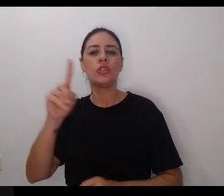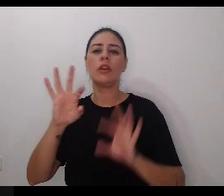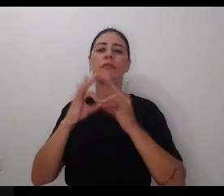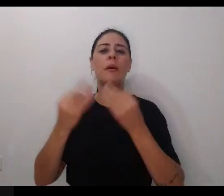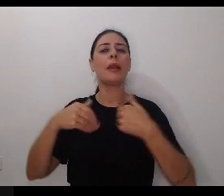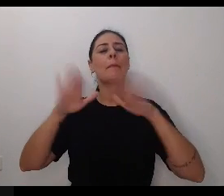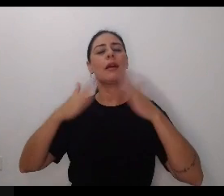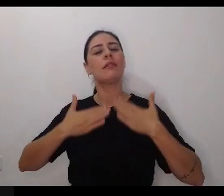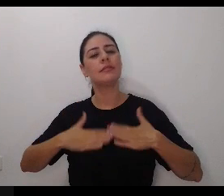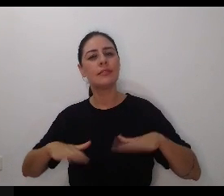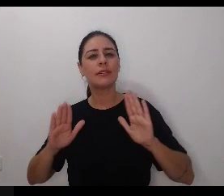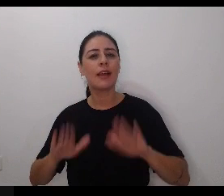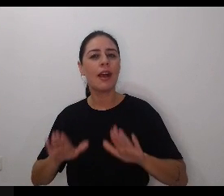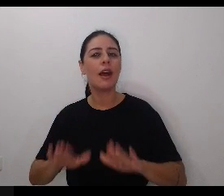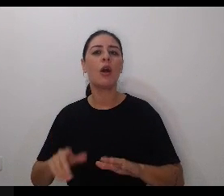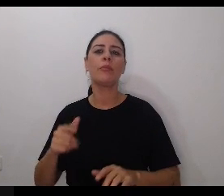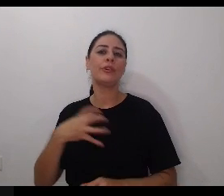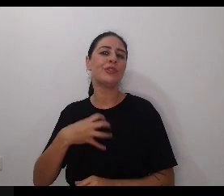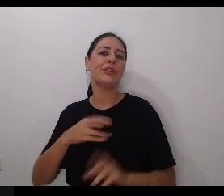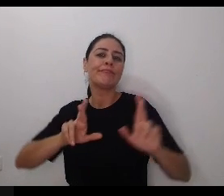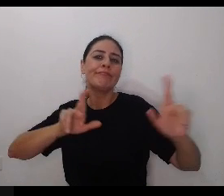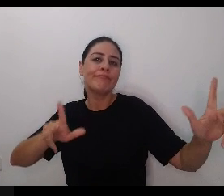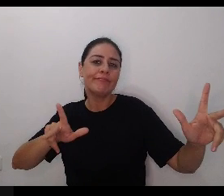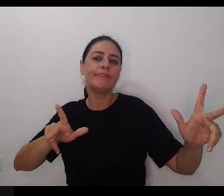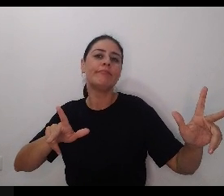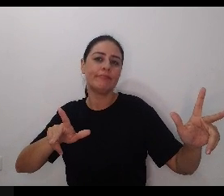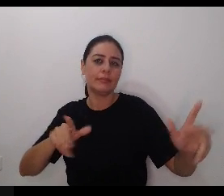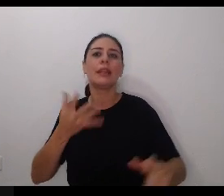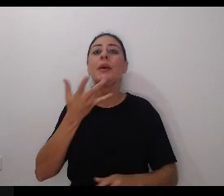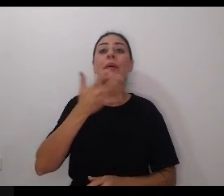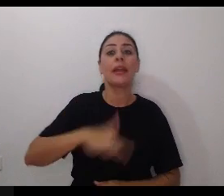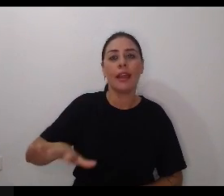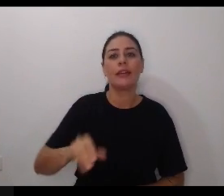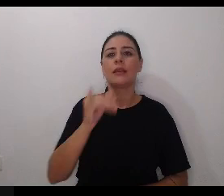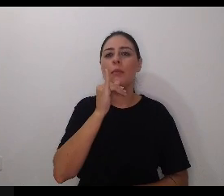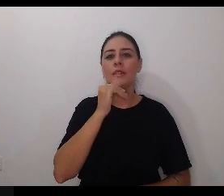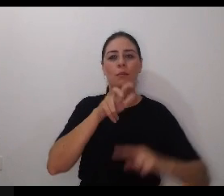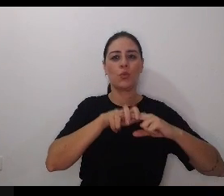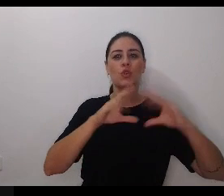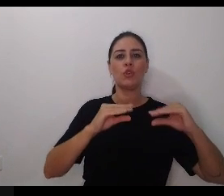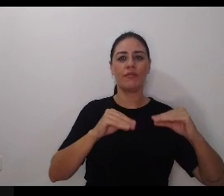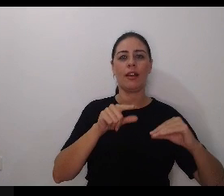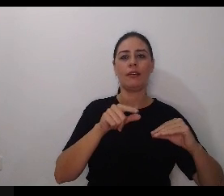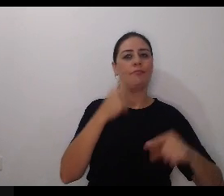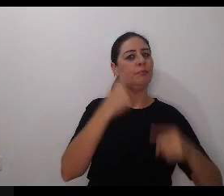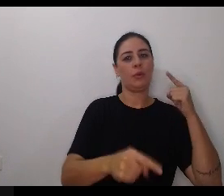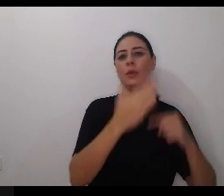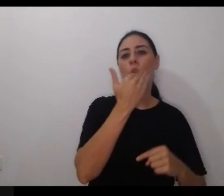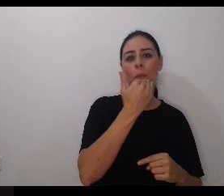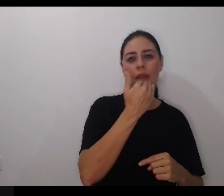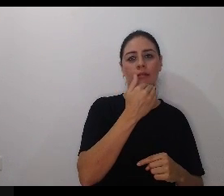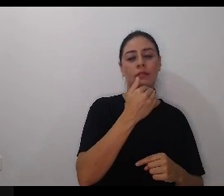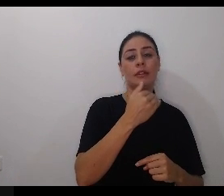pressa, acontece de um jeito, se naquele outro dia está com mais calma, acontece de outro jeito, ou, por exemplo, para